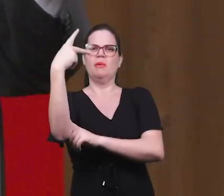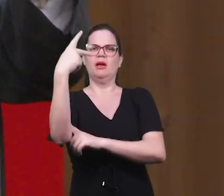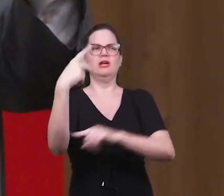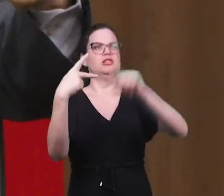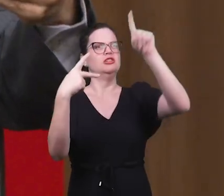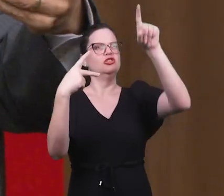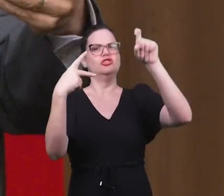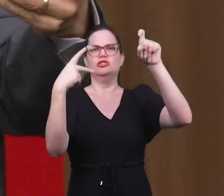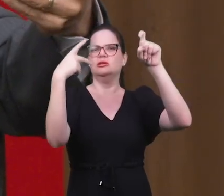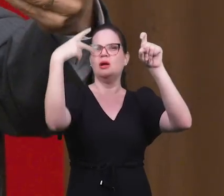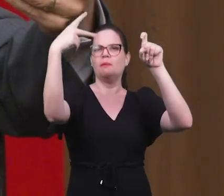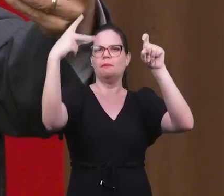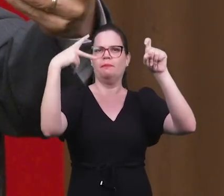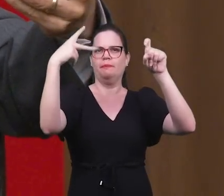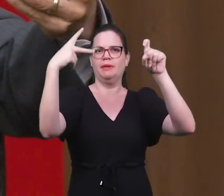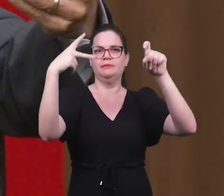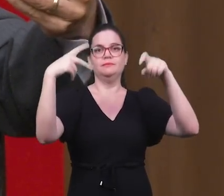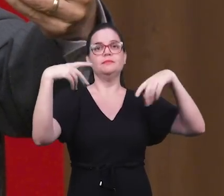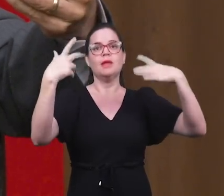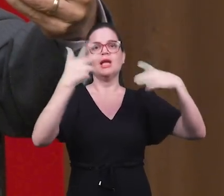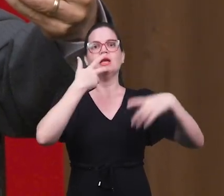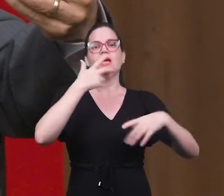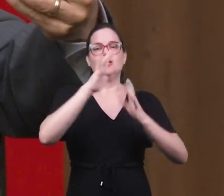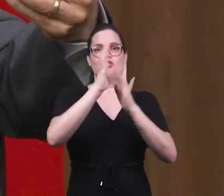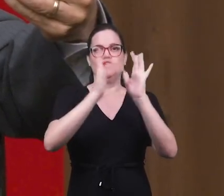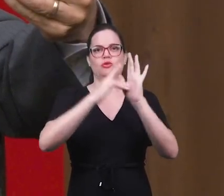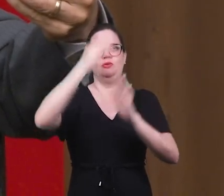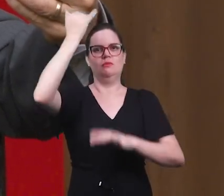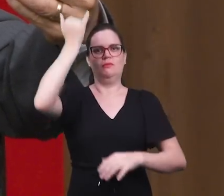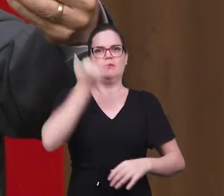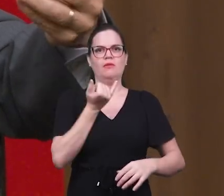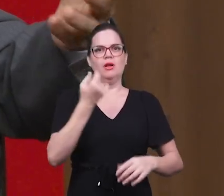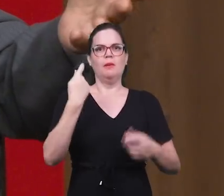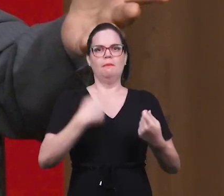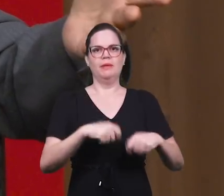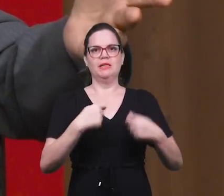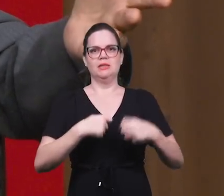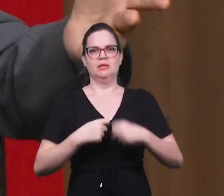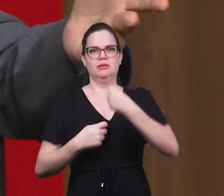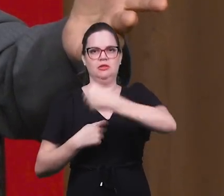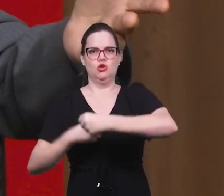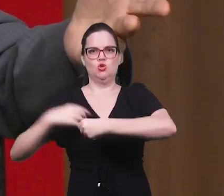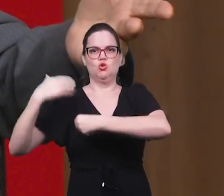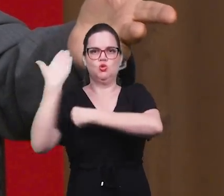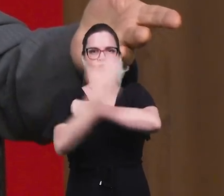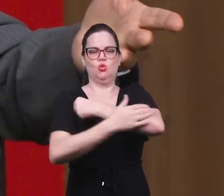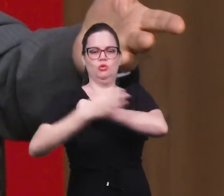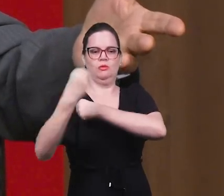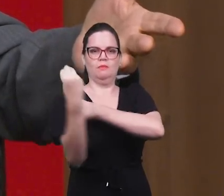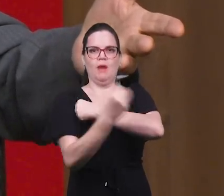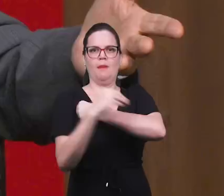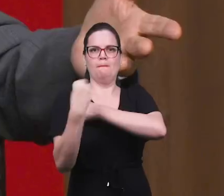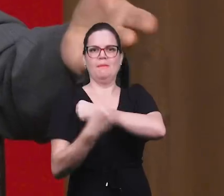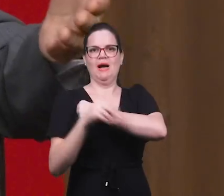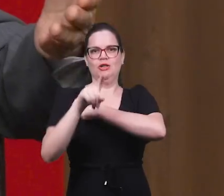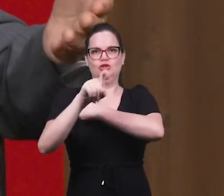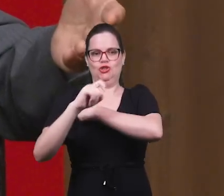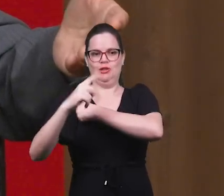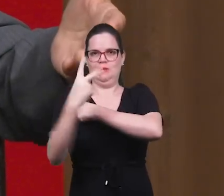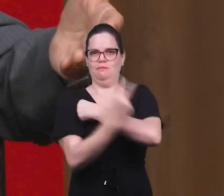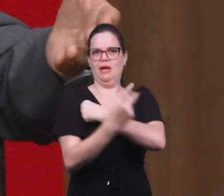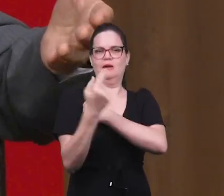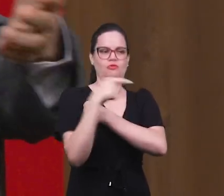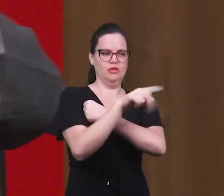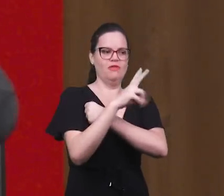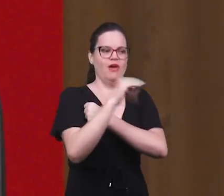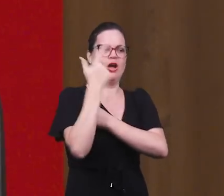esse sinal nos escudos dos guerreiros, que ele ia vencer a guerra. E fez isso e venceu a guerra. E decretou a liberdade aos cristãos aí,